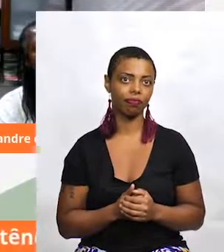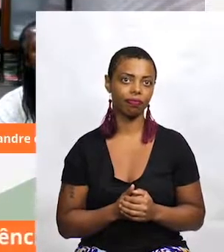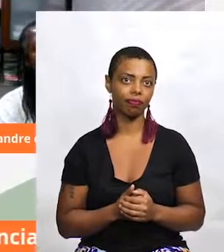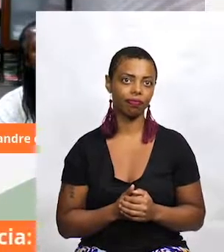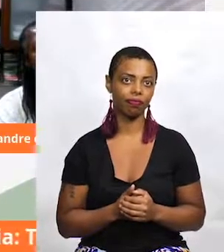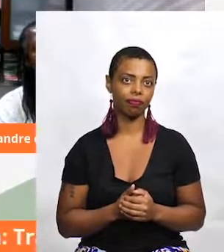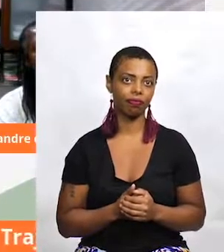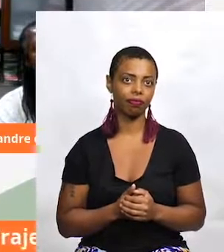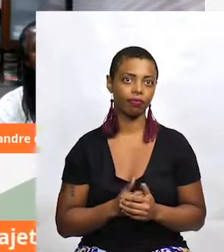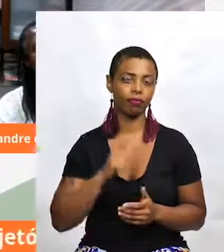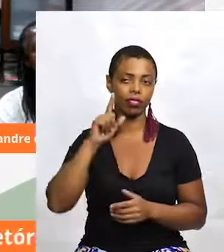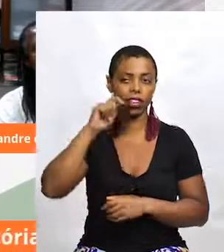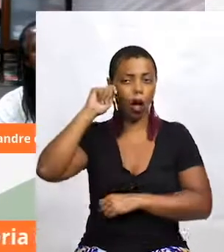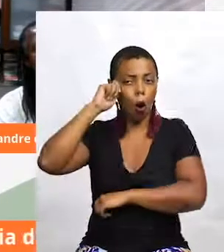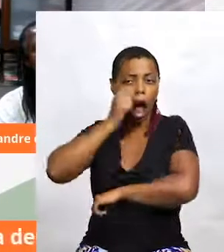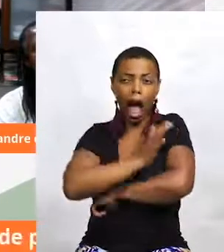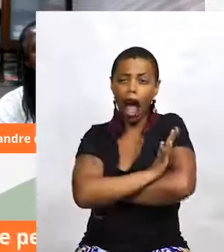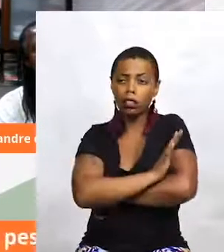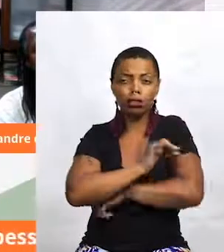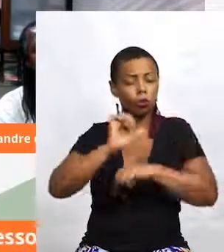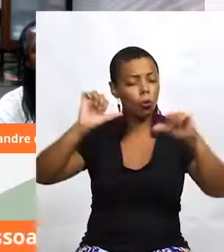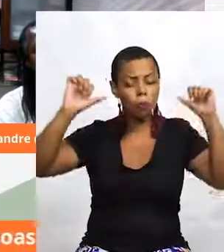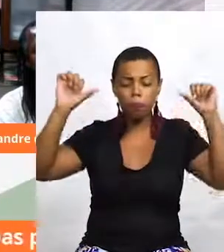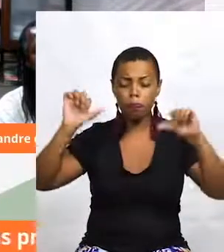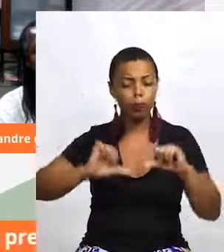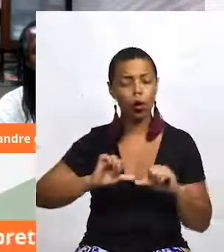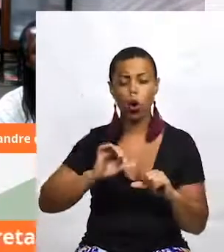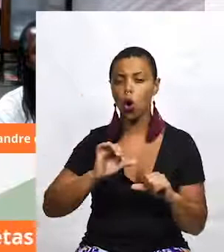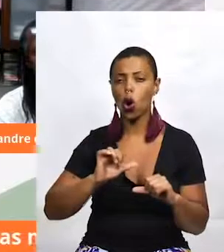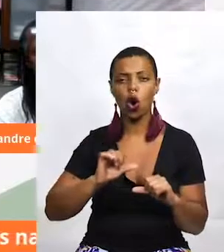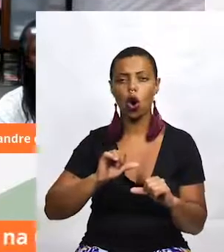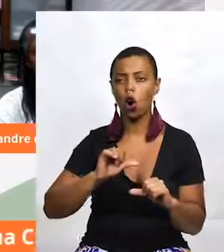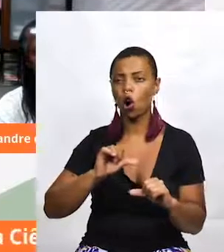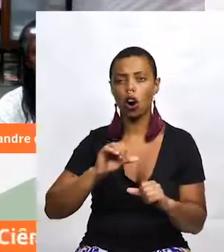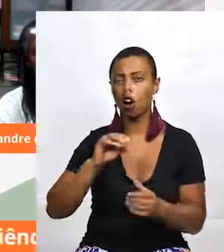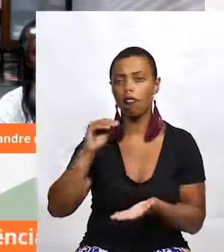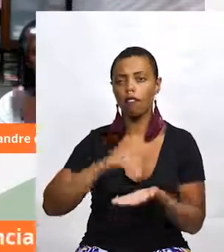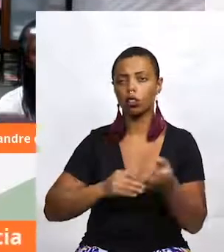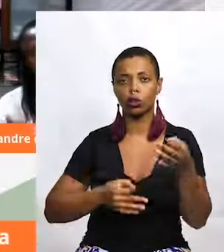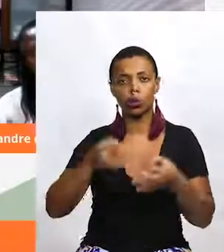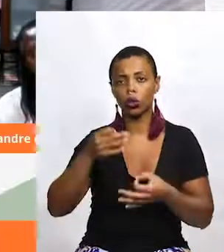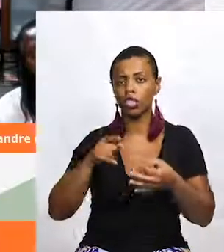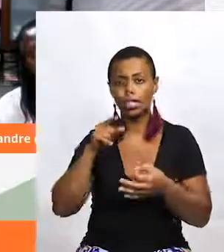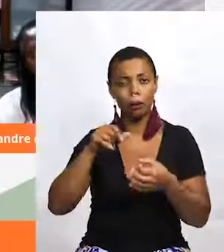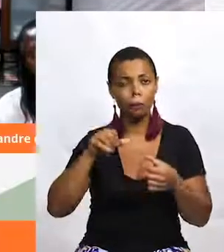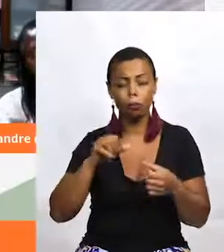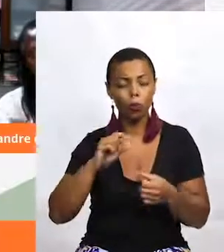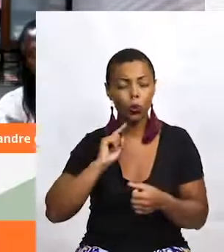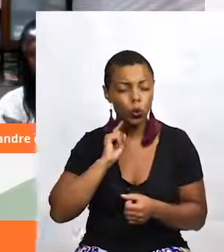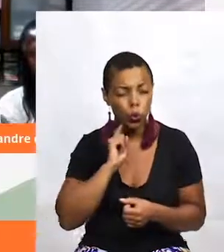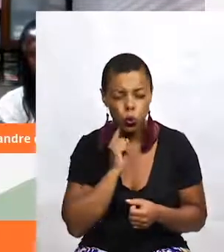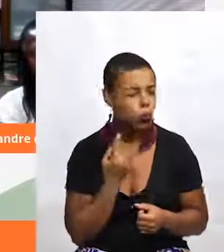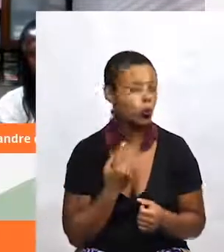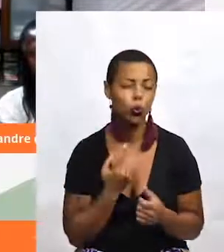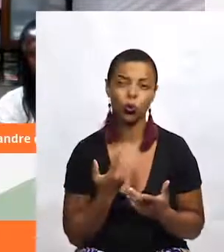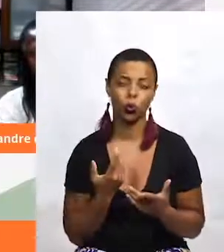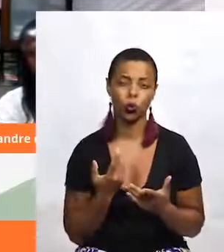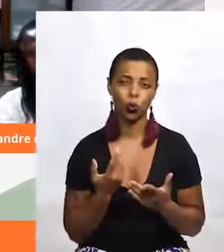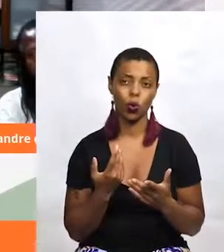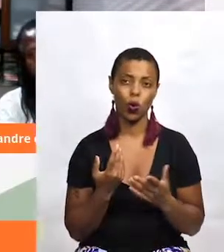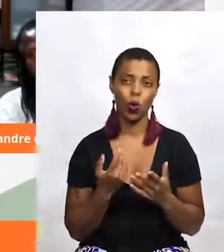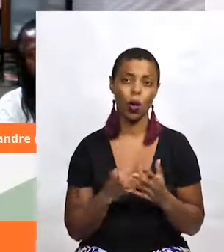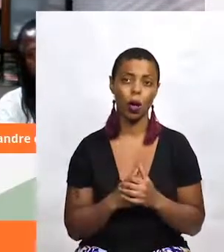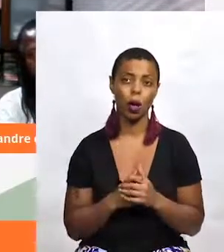É o racismo mais injusto que existe, é a parte pior do racismo. E visto que ele